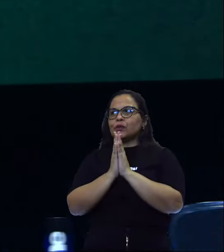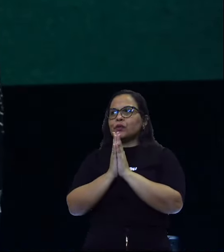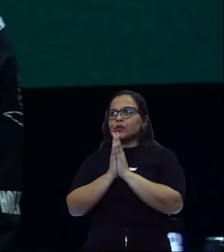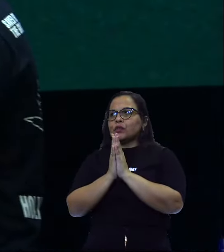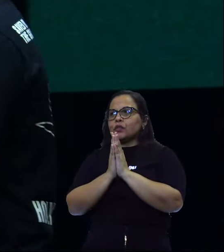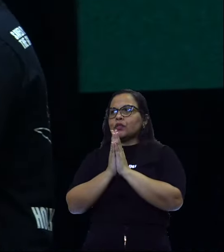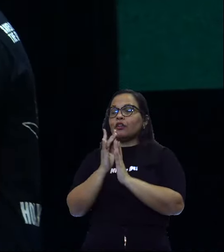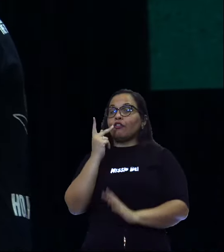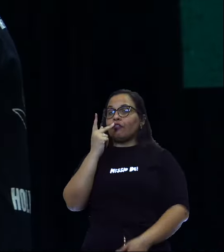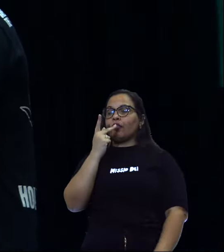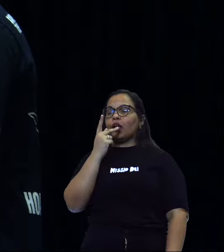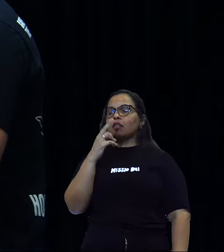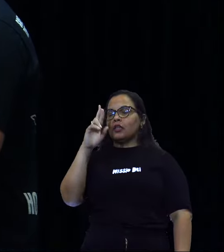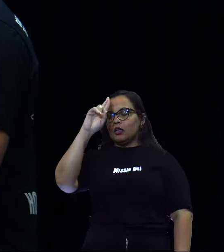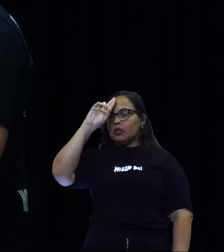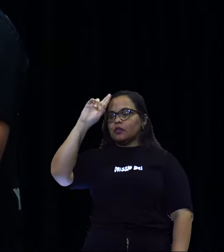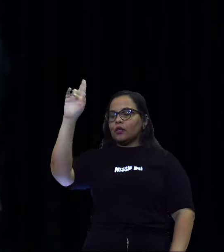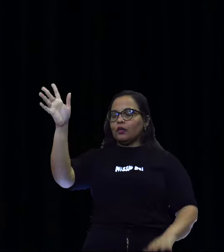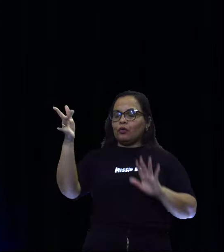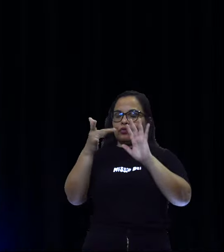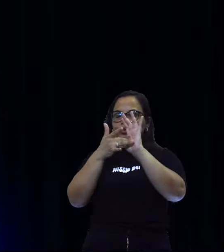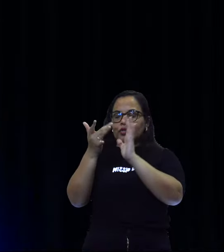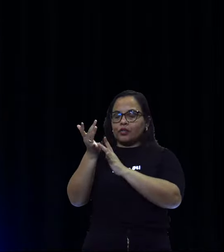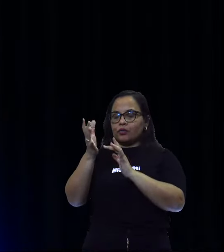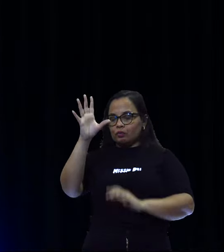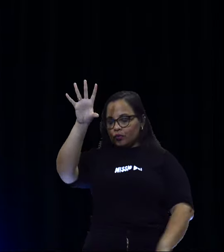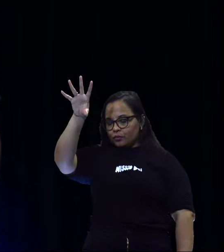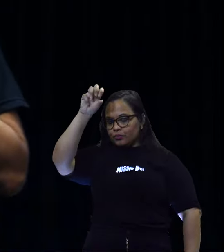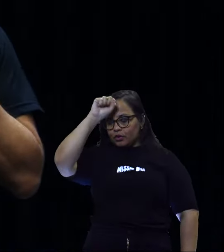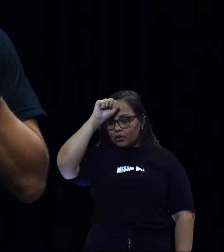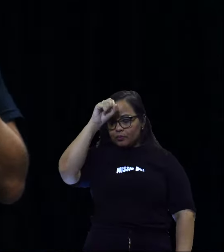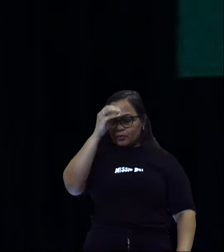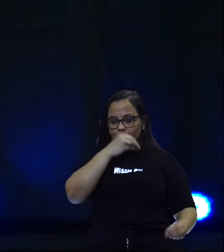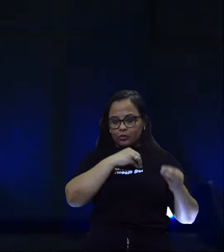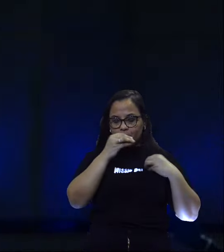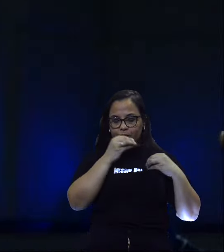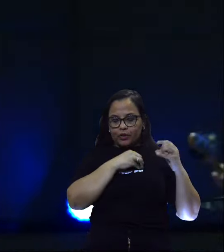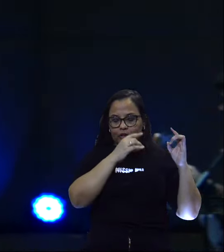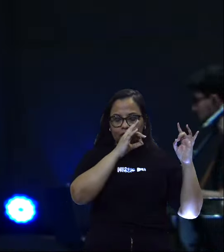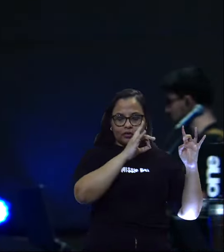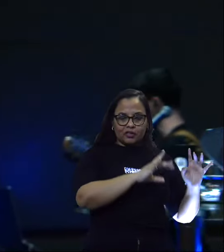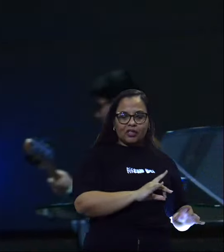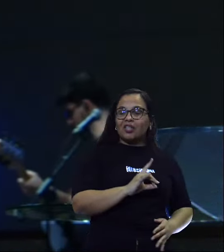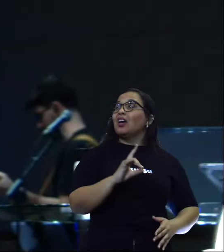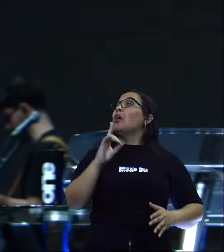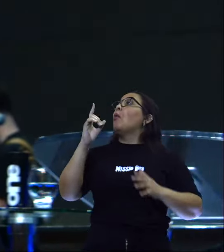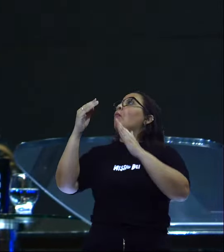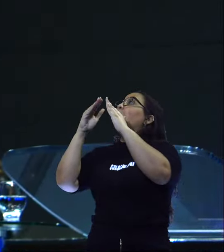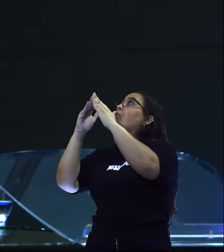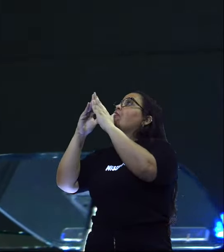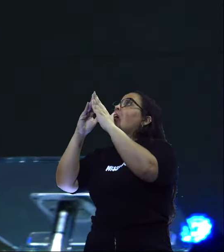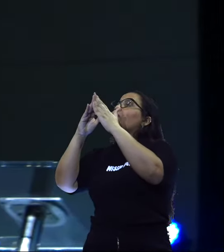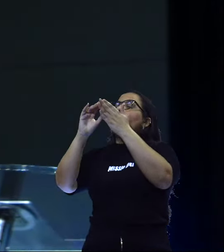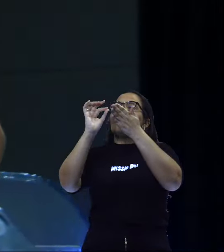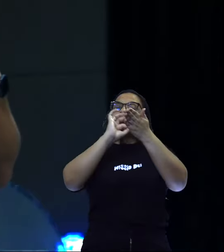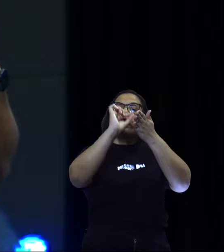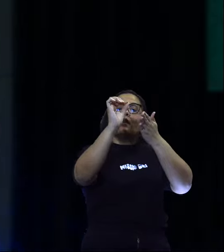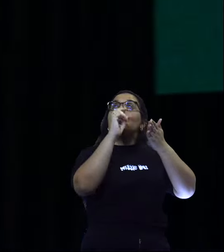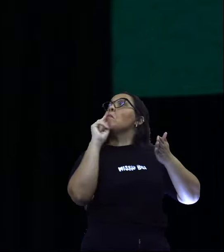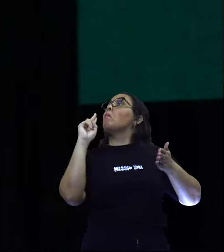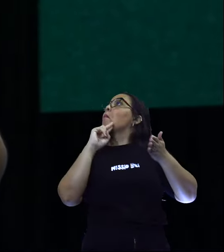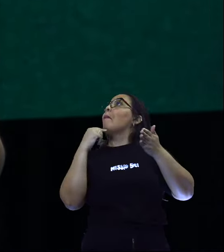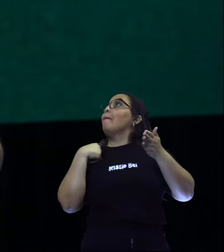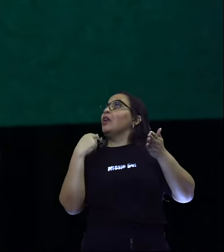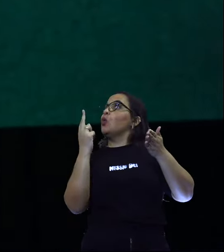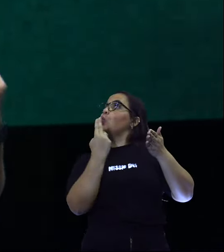Senhor Jesus, hoje eu me arrependo pelos meus pecados. Escreve meu nome no livro da vida, que eu saia daqui acompanhado, eu possa